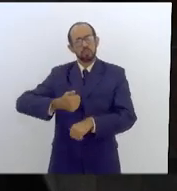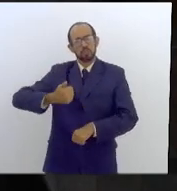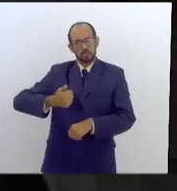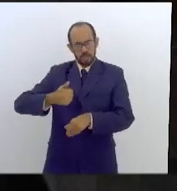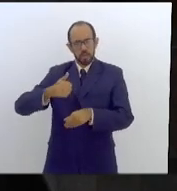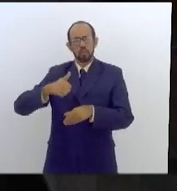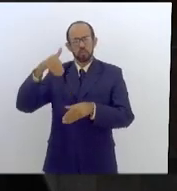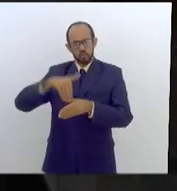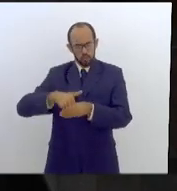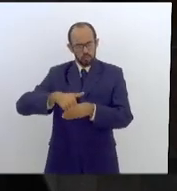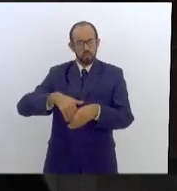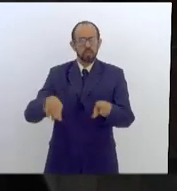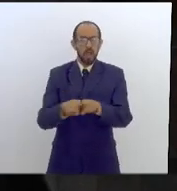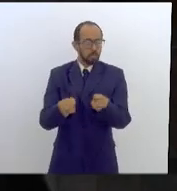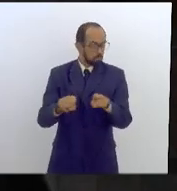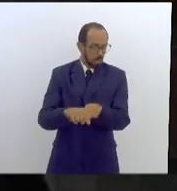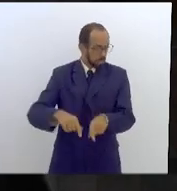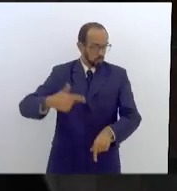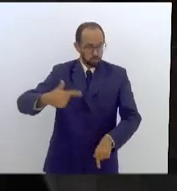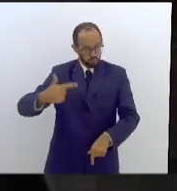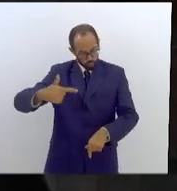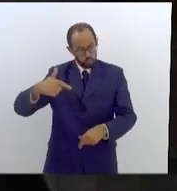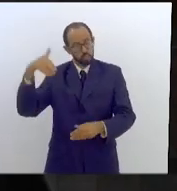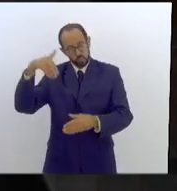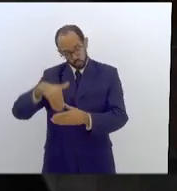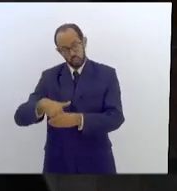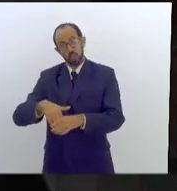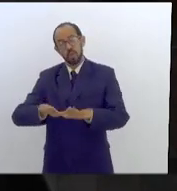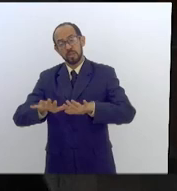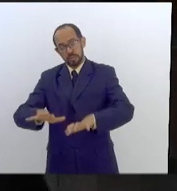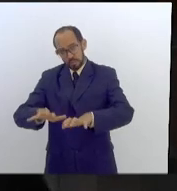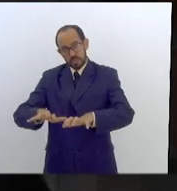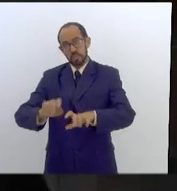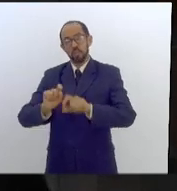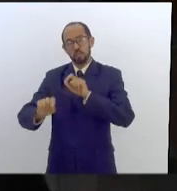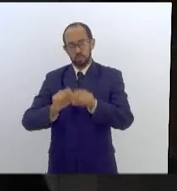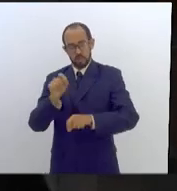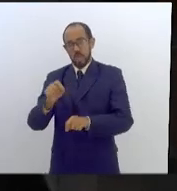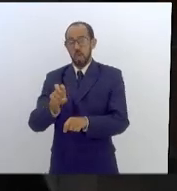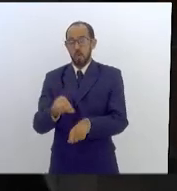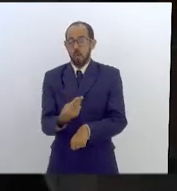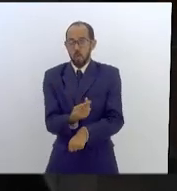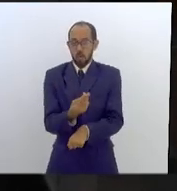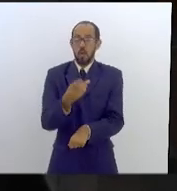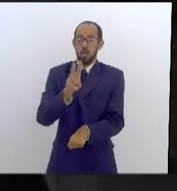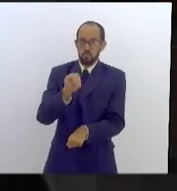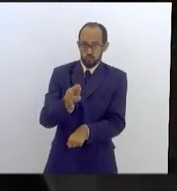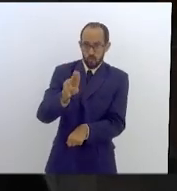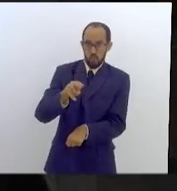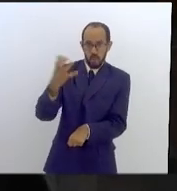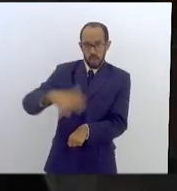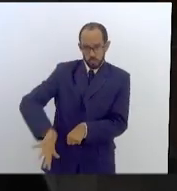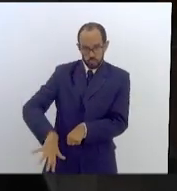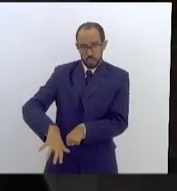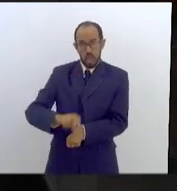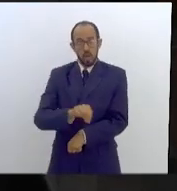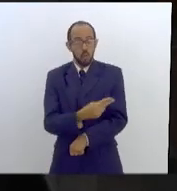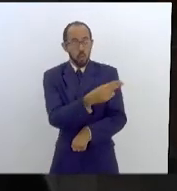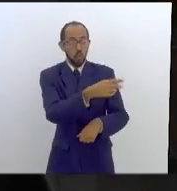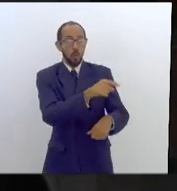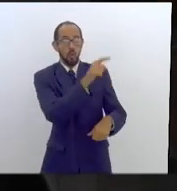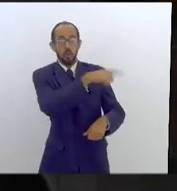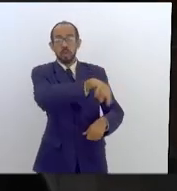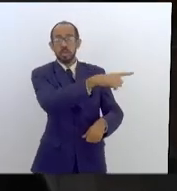quanto no segundo turno das eleições 2022 assim sob pena de indeferimento da Inicial deve autor né a parte autora